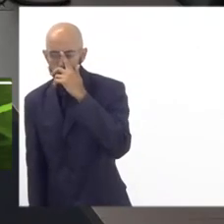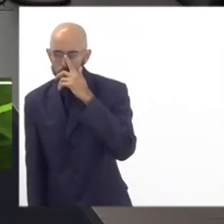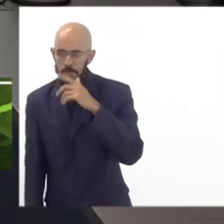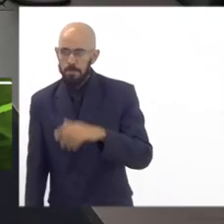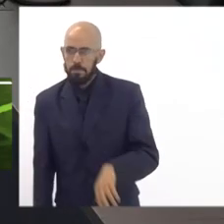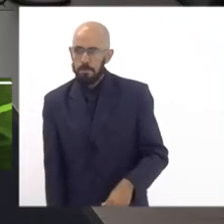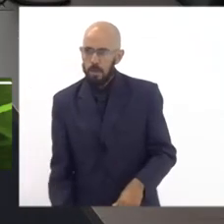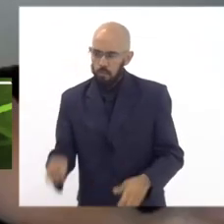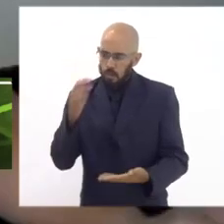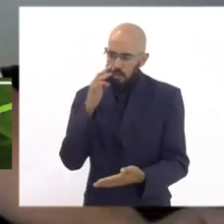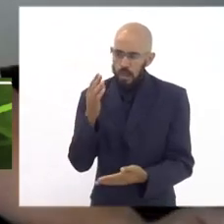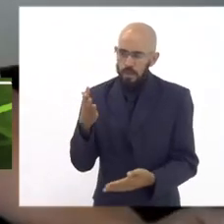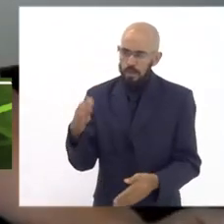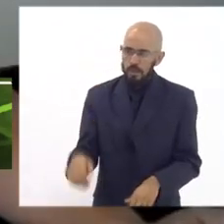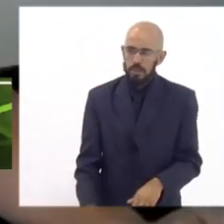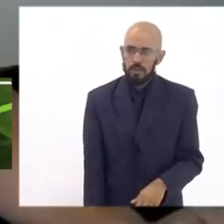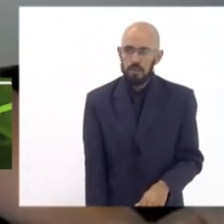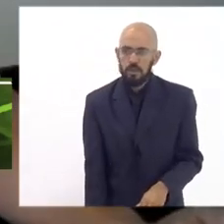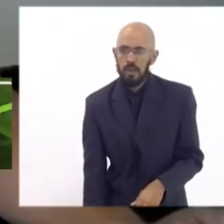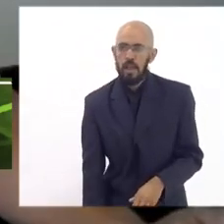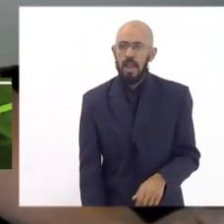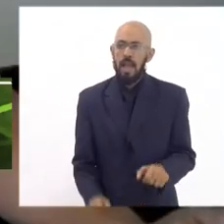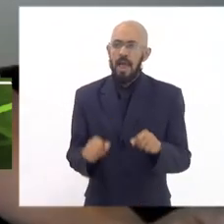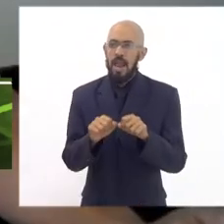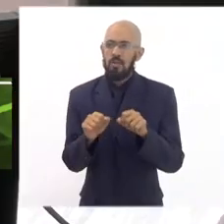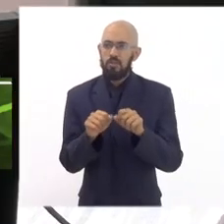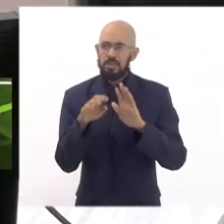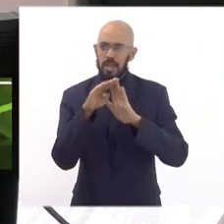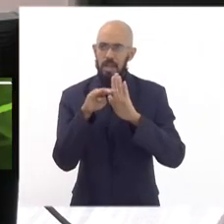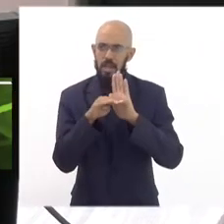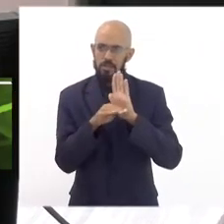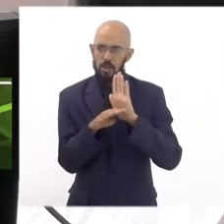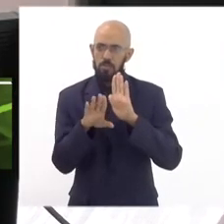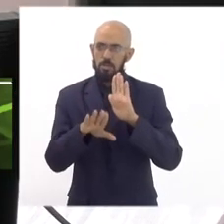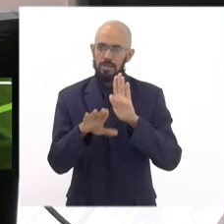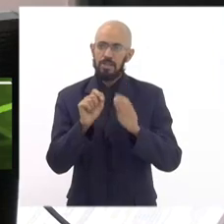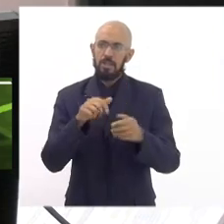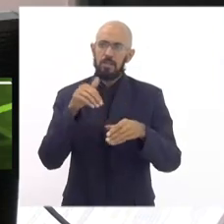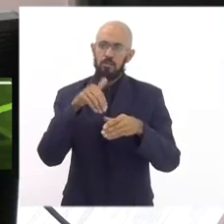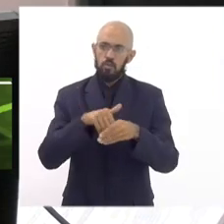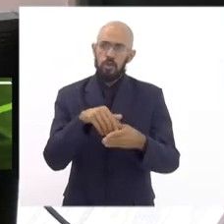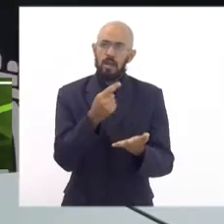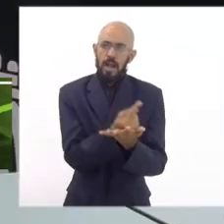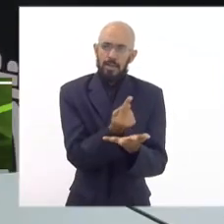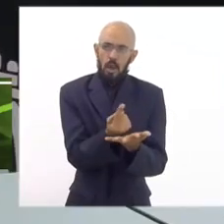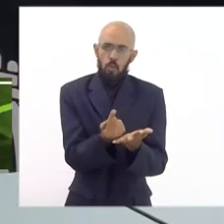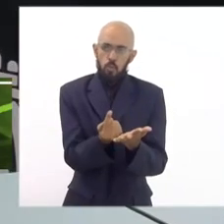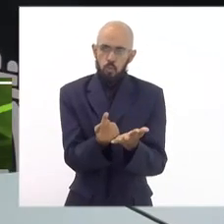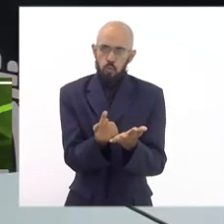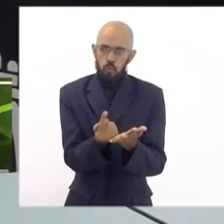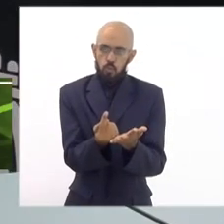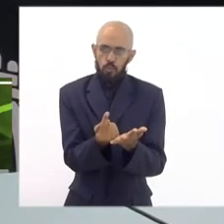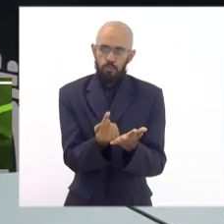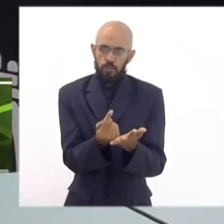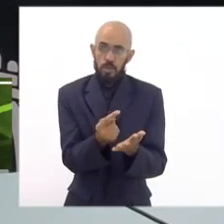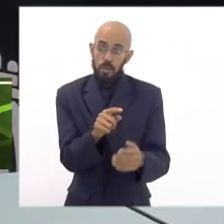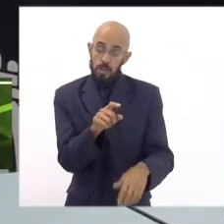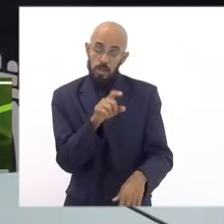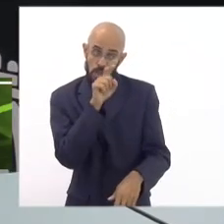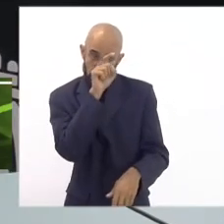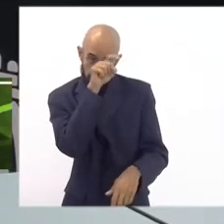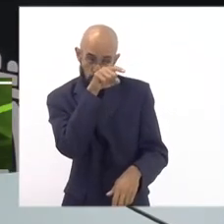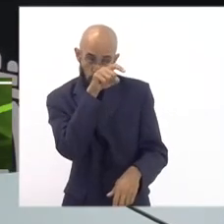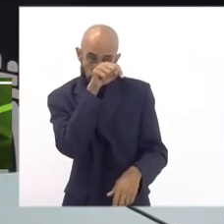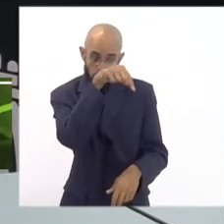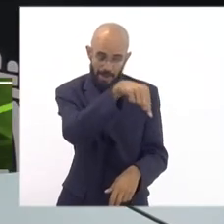Valdec, ela fez a relação, mas está indo um a um. E, além do mais, esse quilombo é louvável, né? Que eu